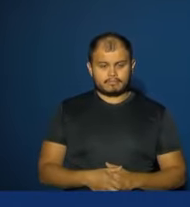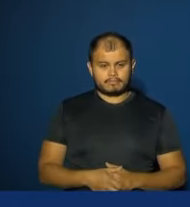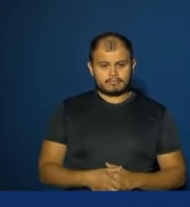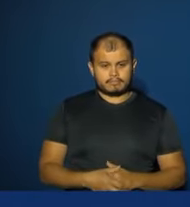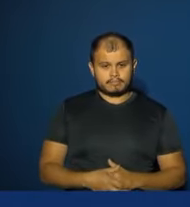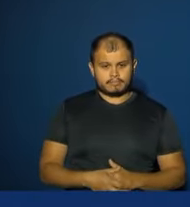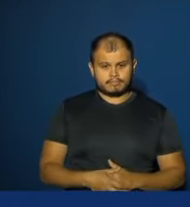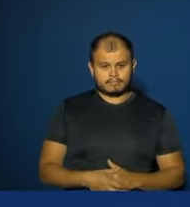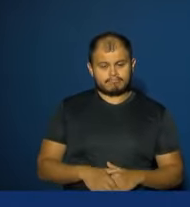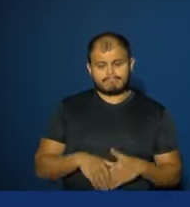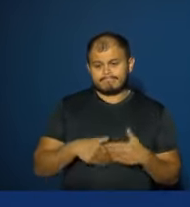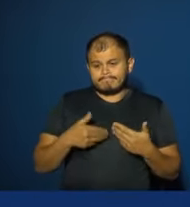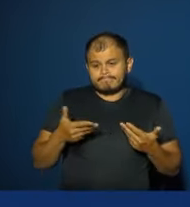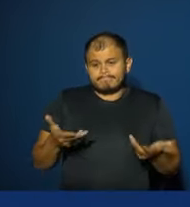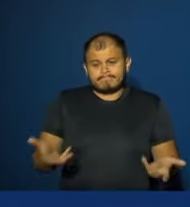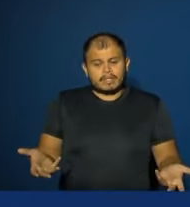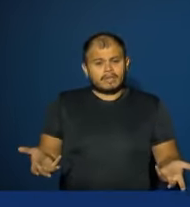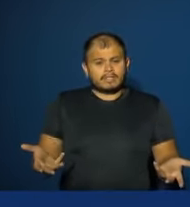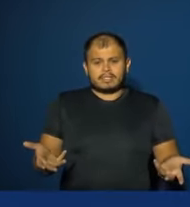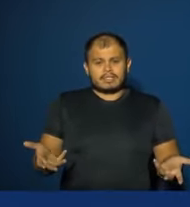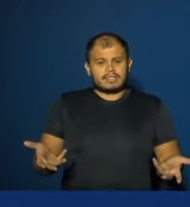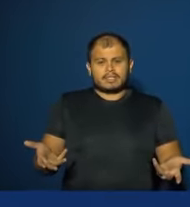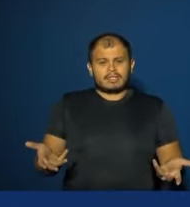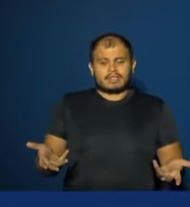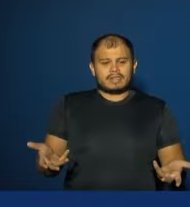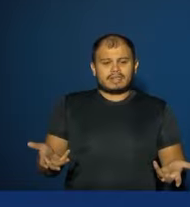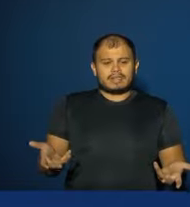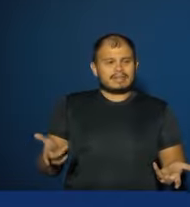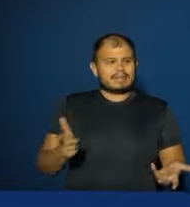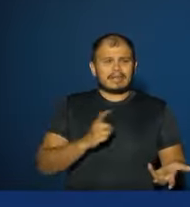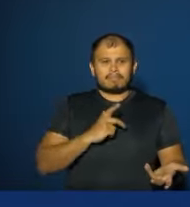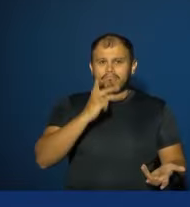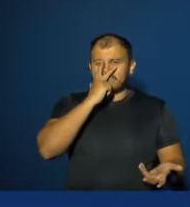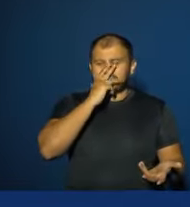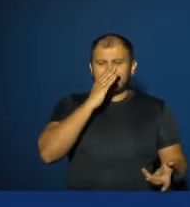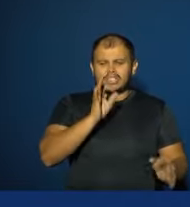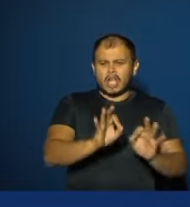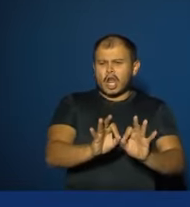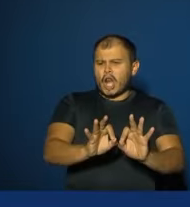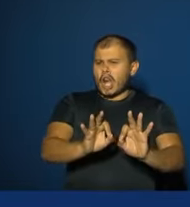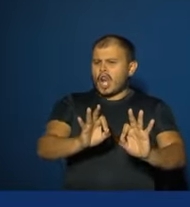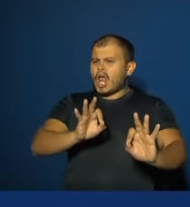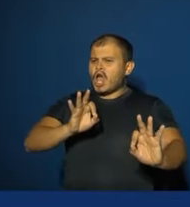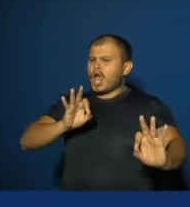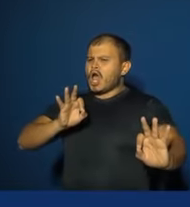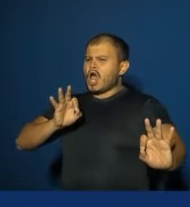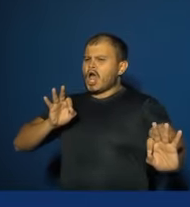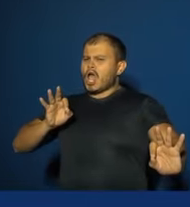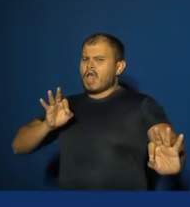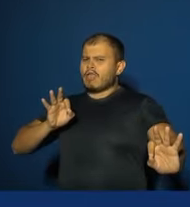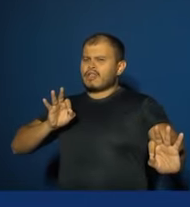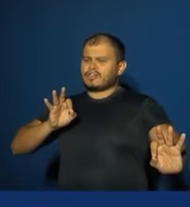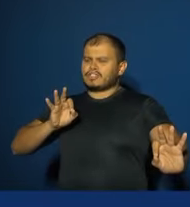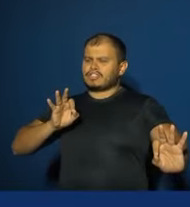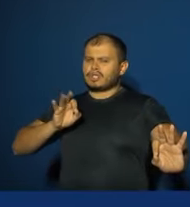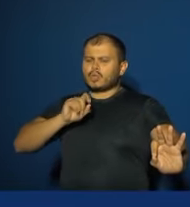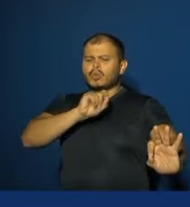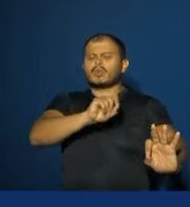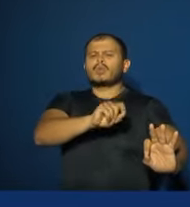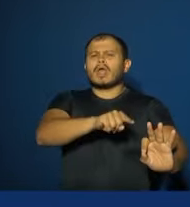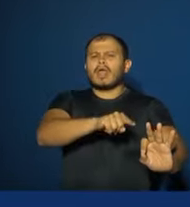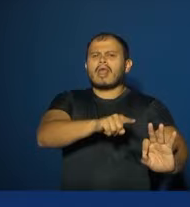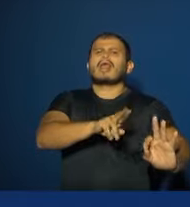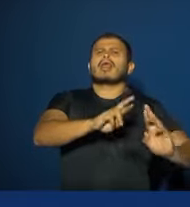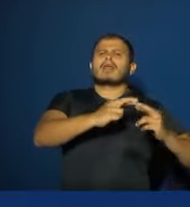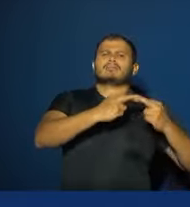Então, isso não está muito distante de algo que a gente possa chamar de responsabilidade com